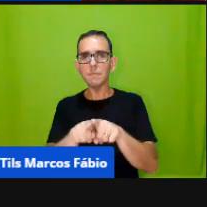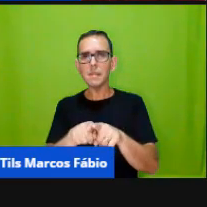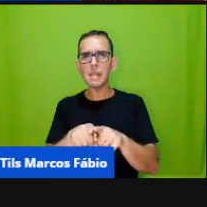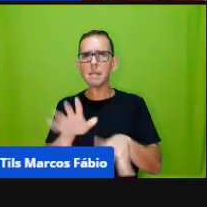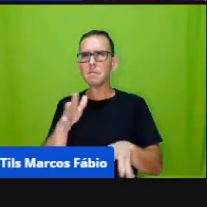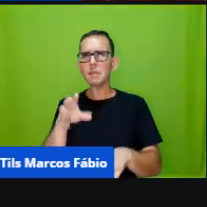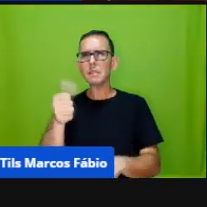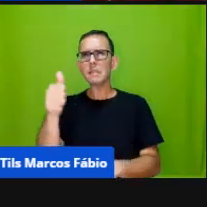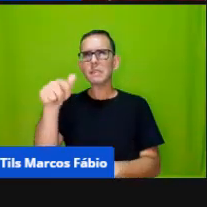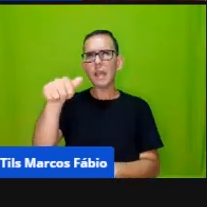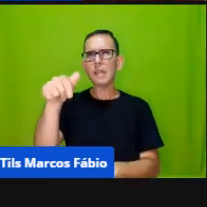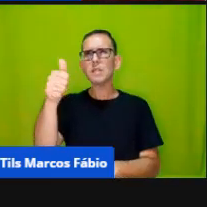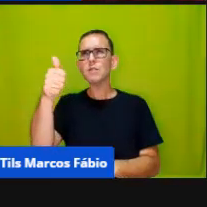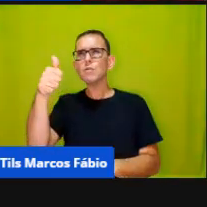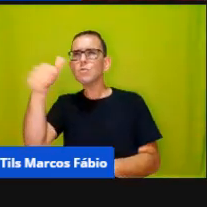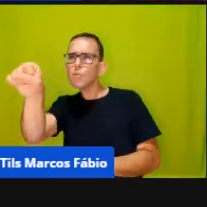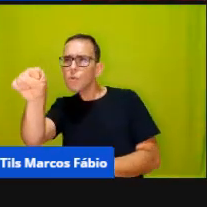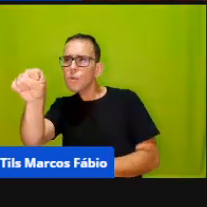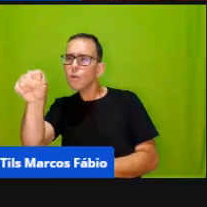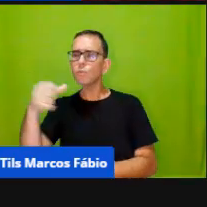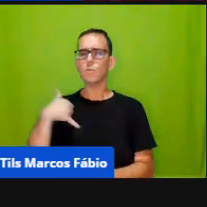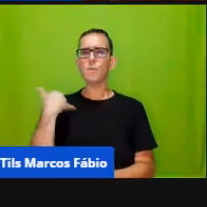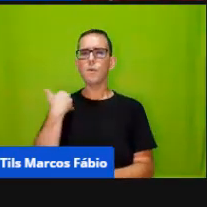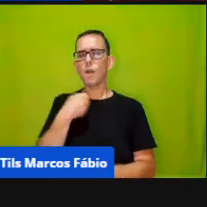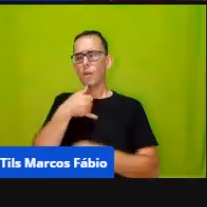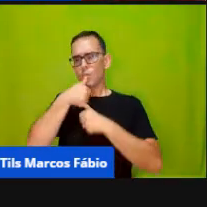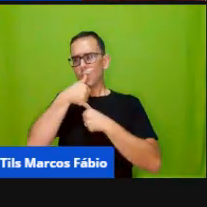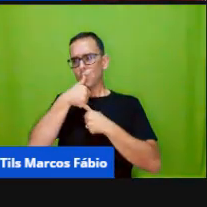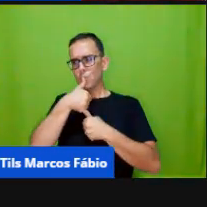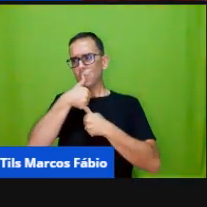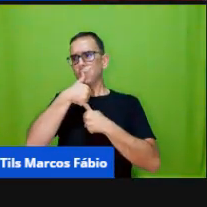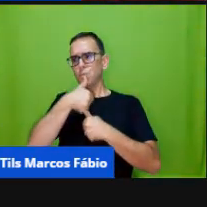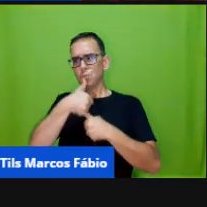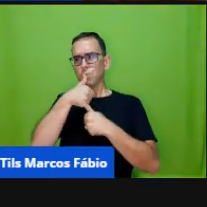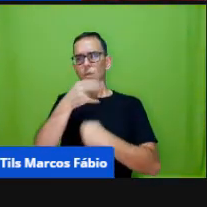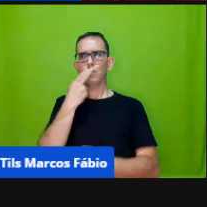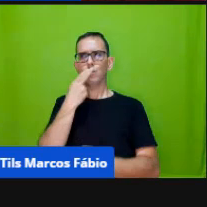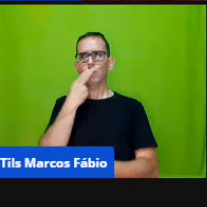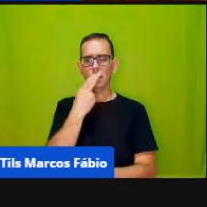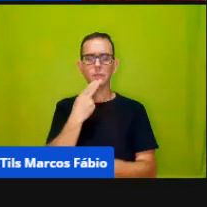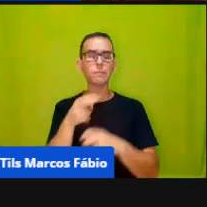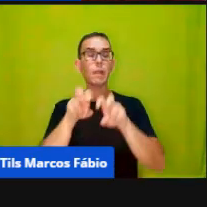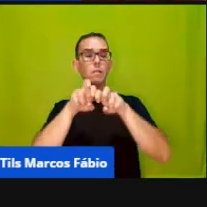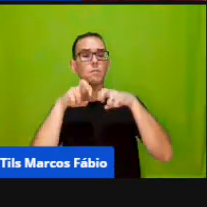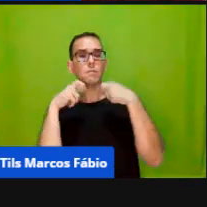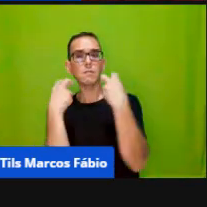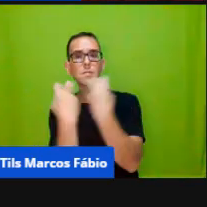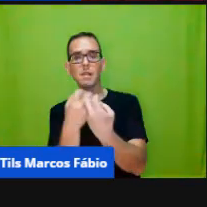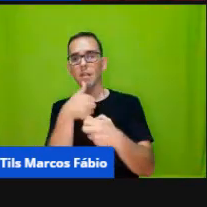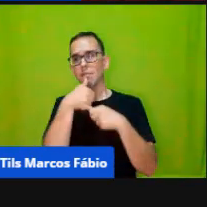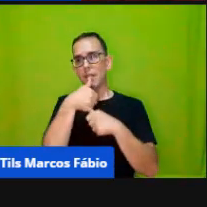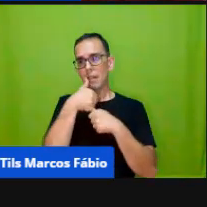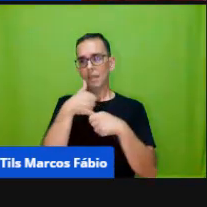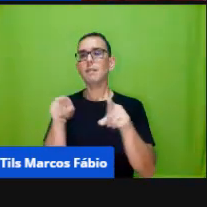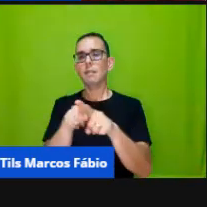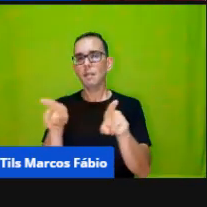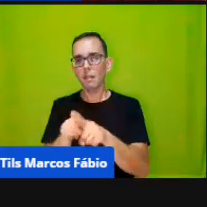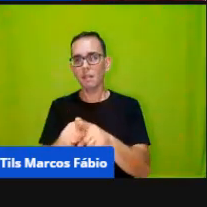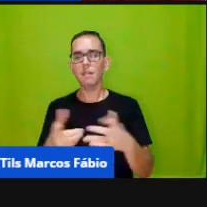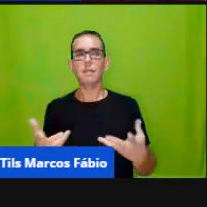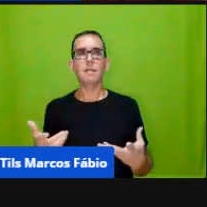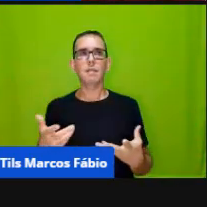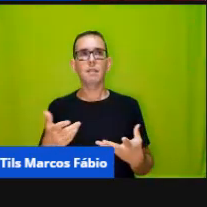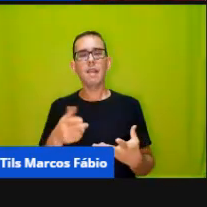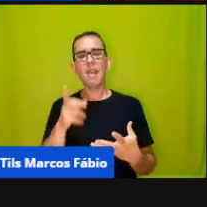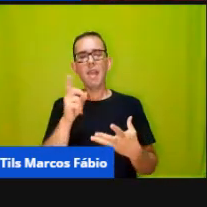17 anos fumando narguile, tomando rodas de tereré. Então, a opção hoje